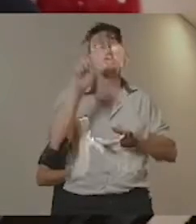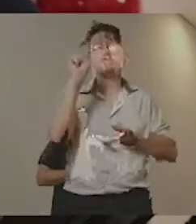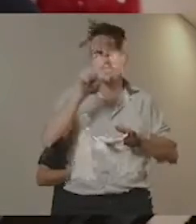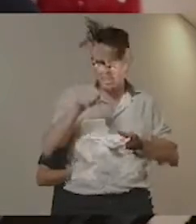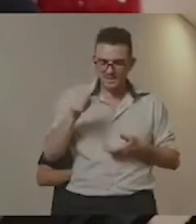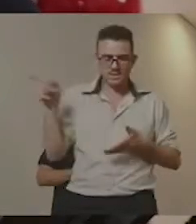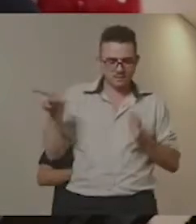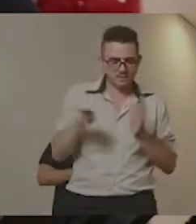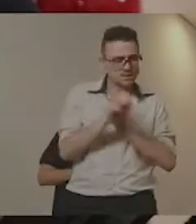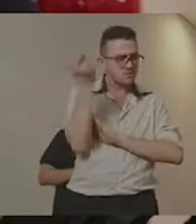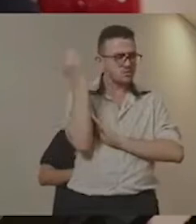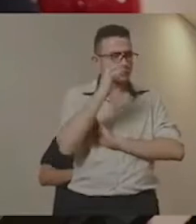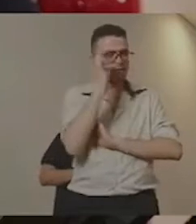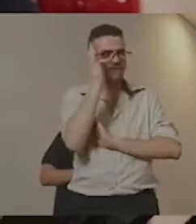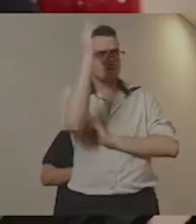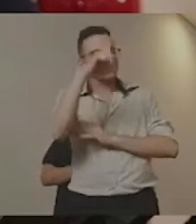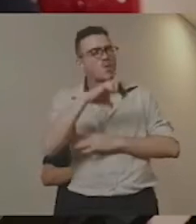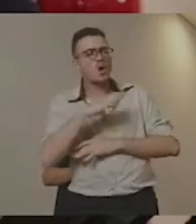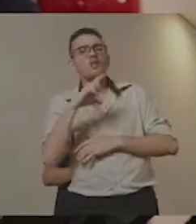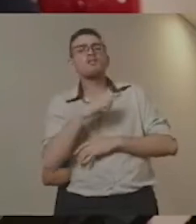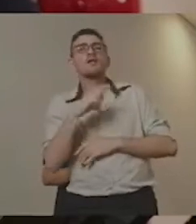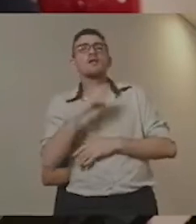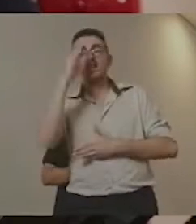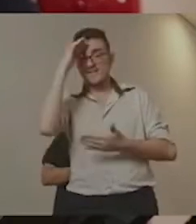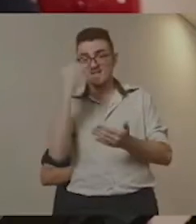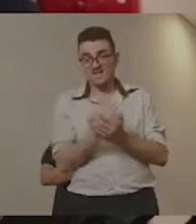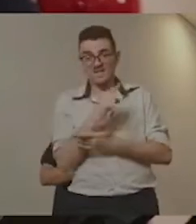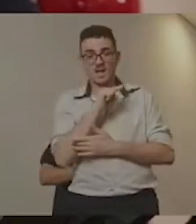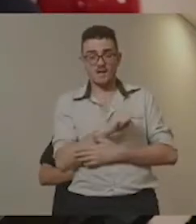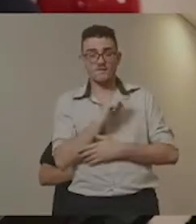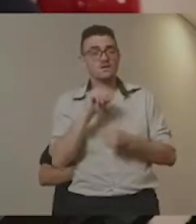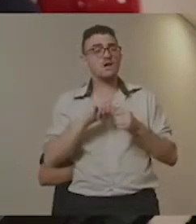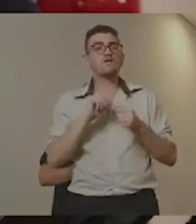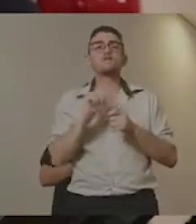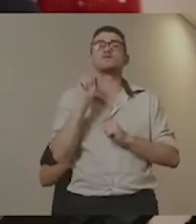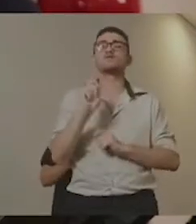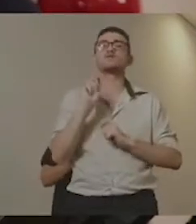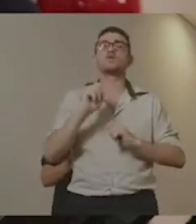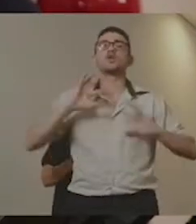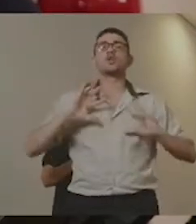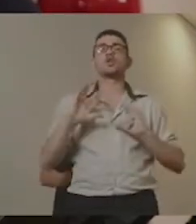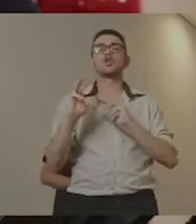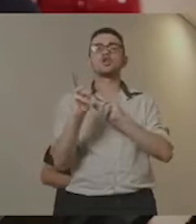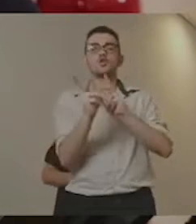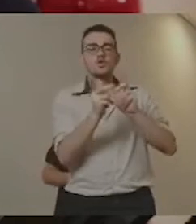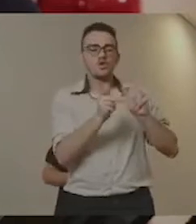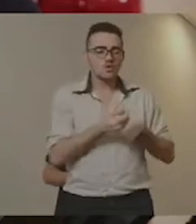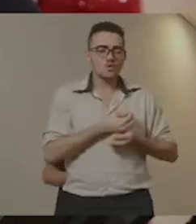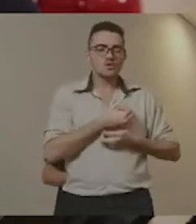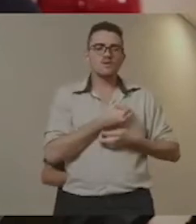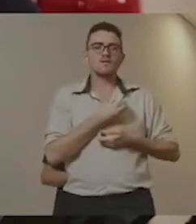você vai chegar longe, eu acredito em você. Esse acreditar em você faz com que tudo aquilo, aquela realidade que às vezes é